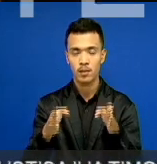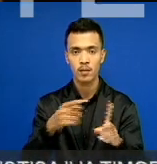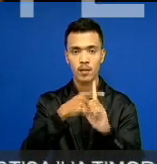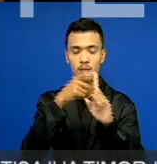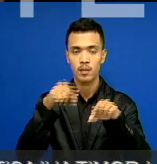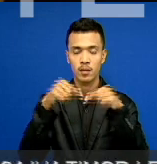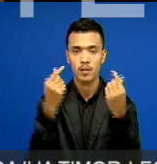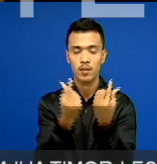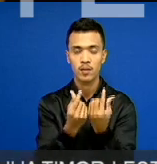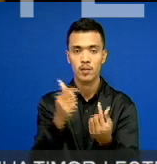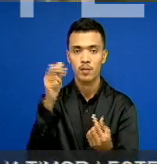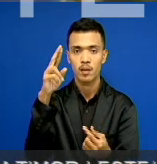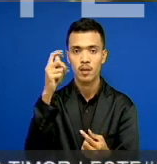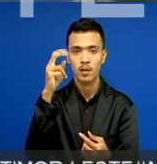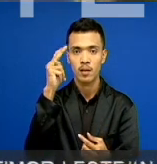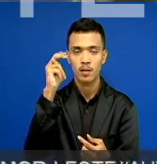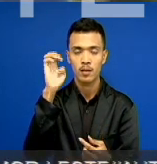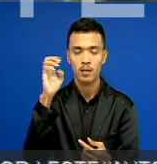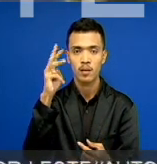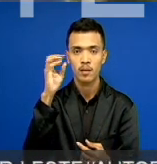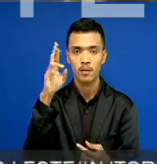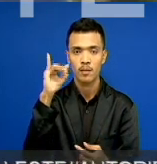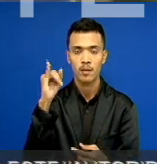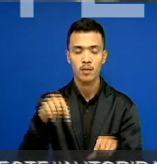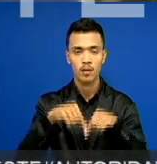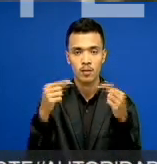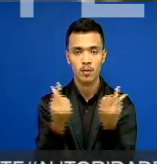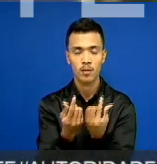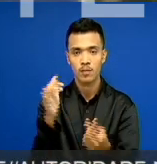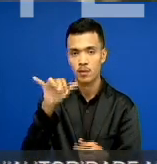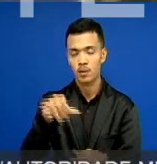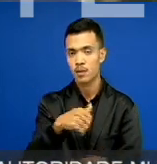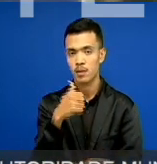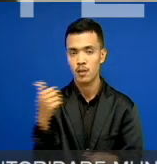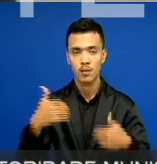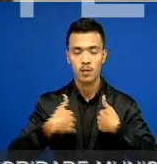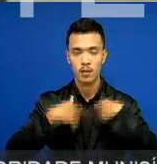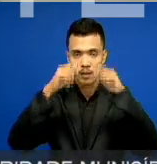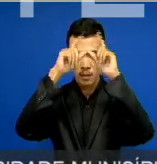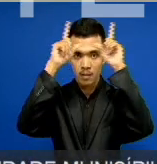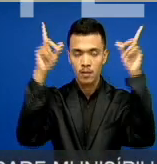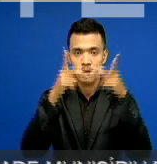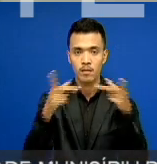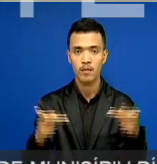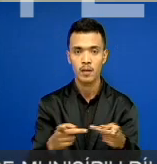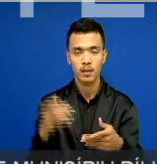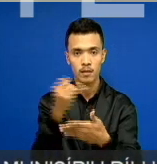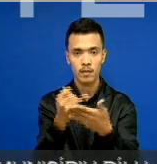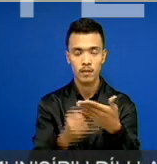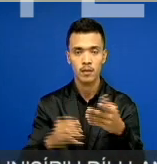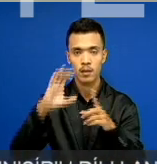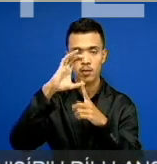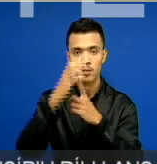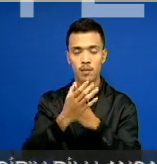Morris, Gembel no Grupo Arte Sira Seluk Tang e Timor-Leste. Enquanto Fatinebe Pintor Sira tu pinta imagem cultura